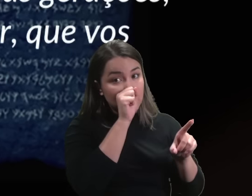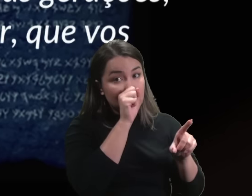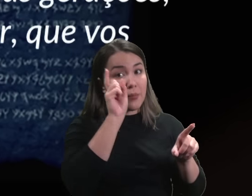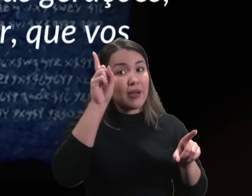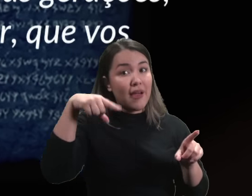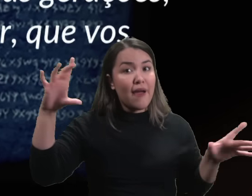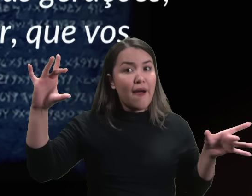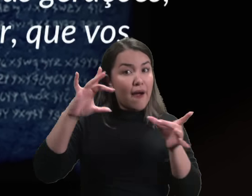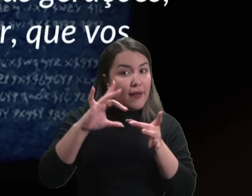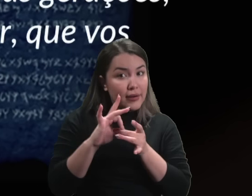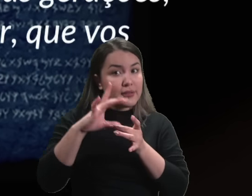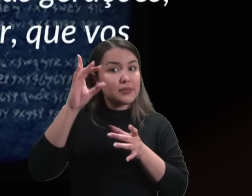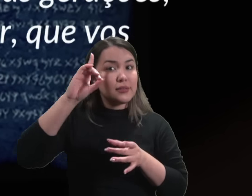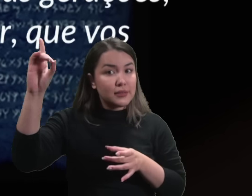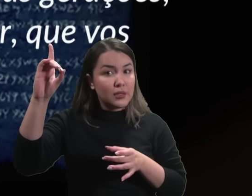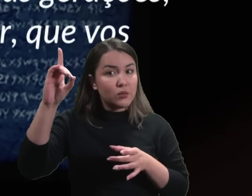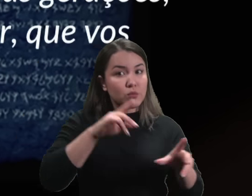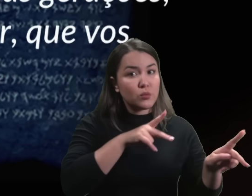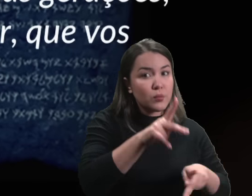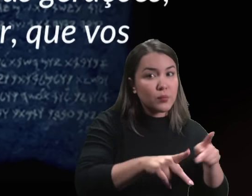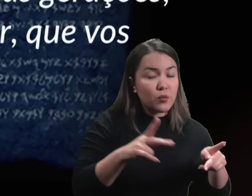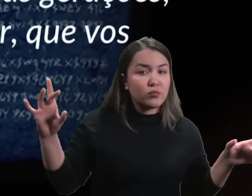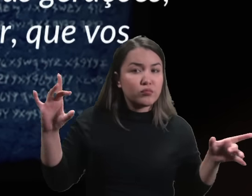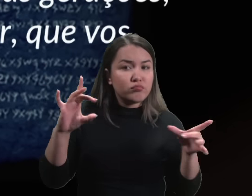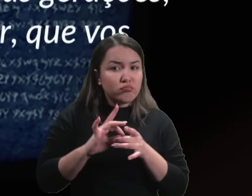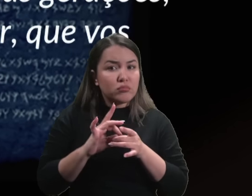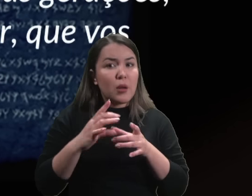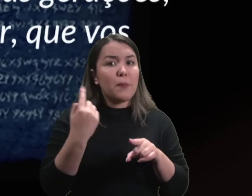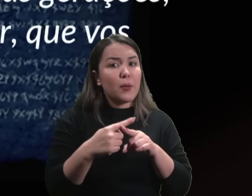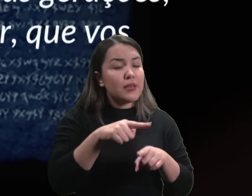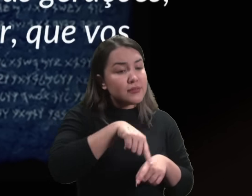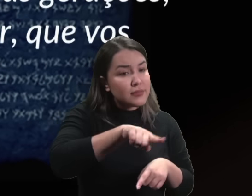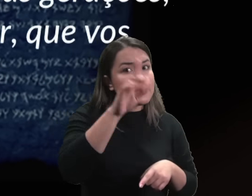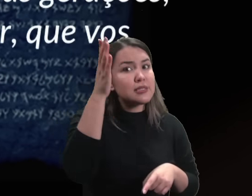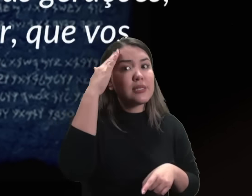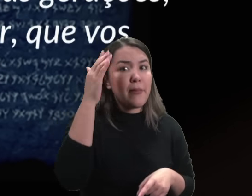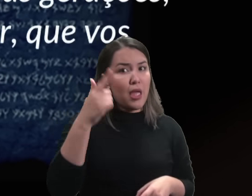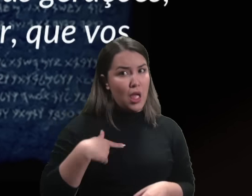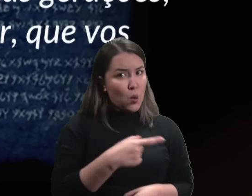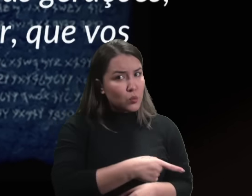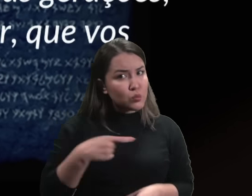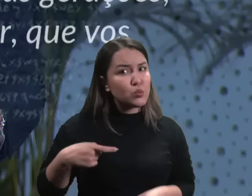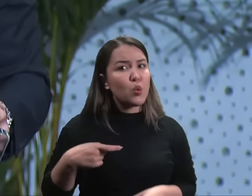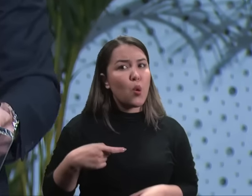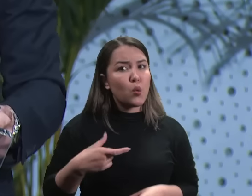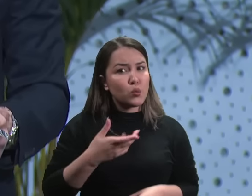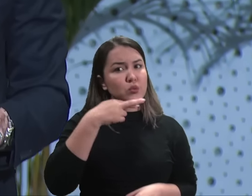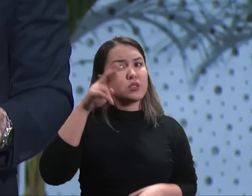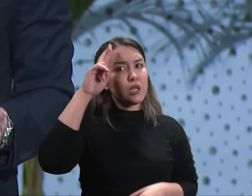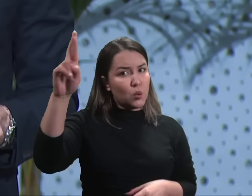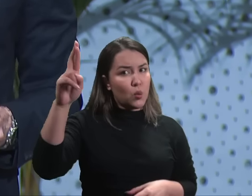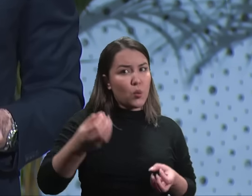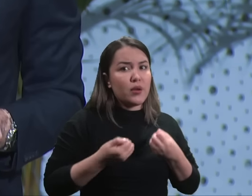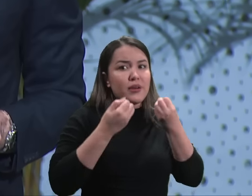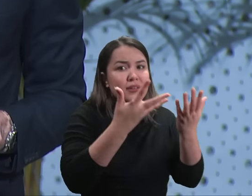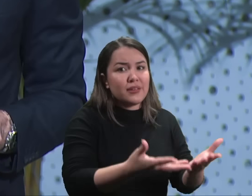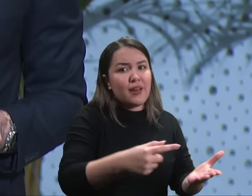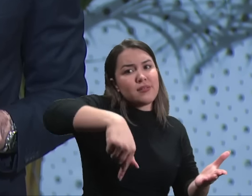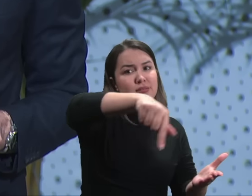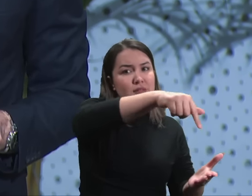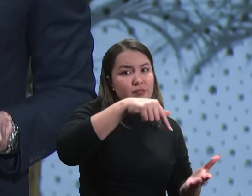e vós nas vossas gerações para que saibais que eu sou o senhor que o santifica